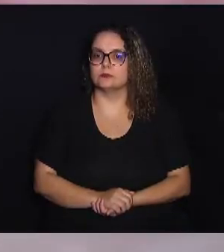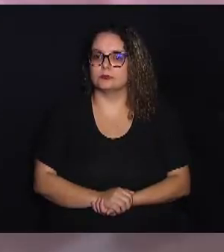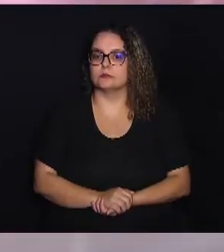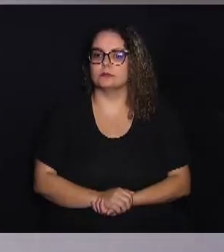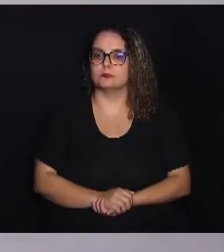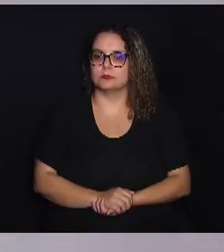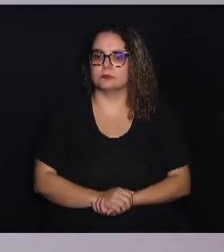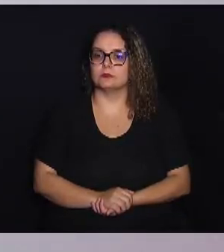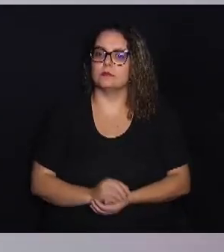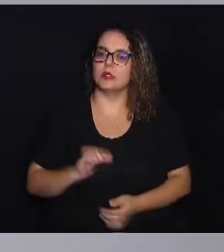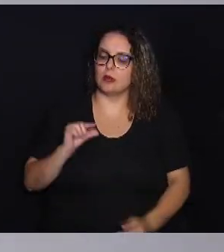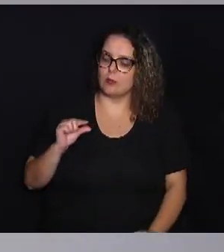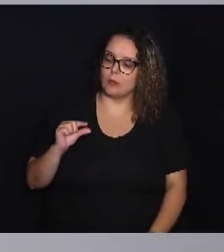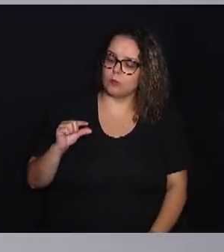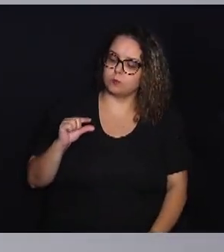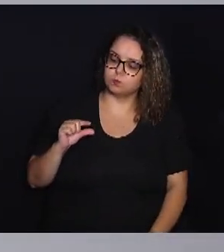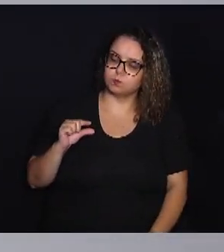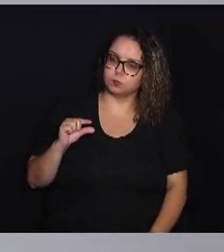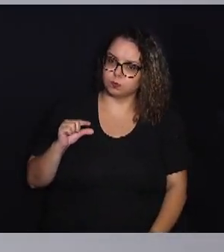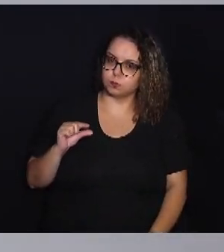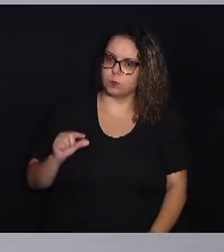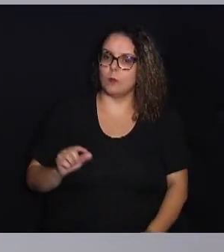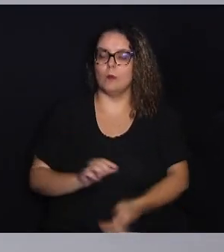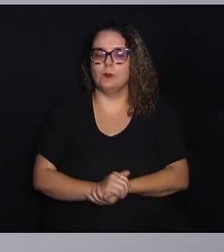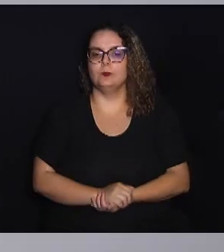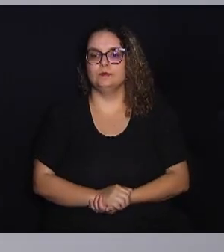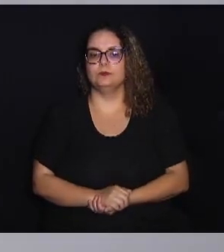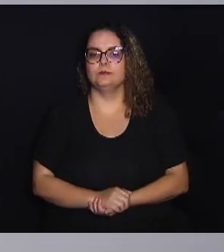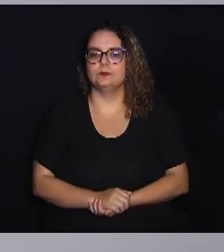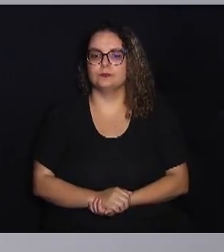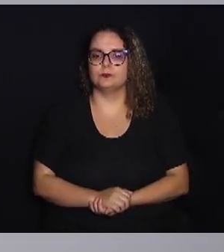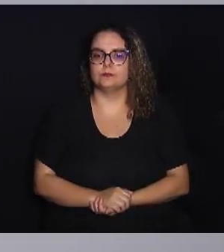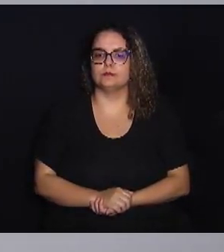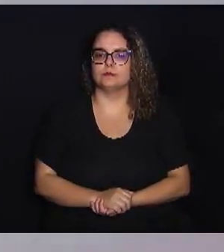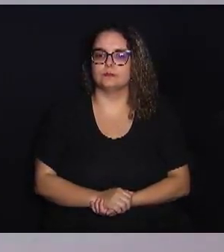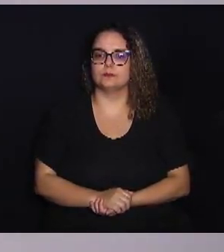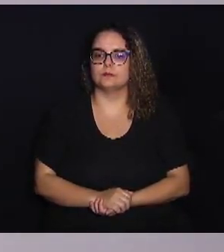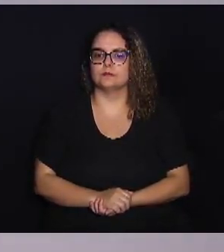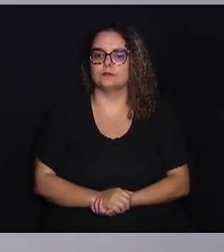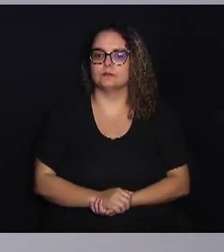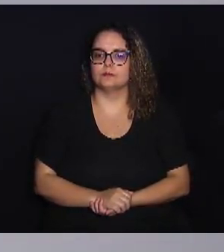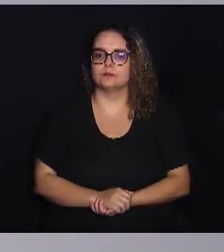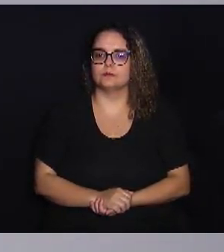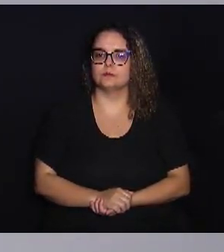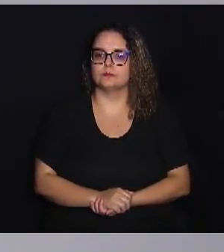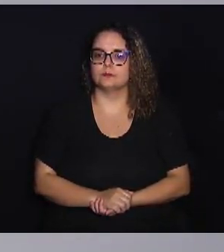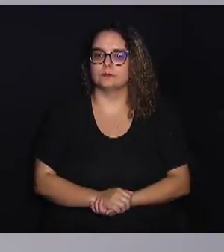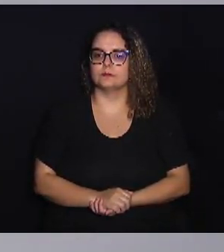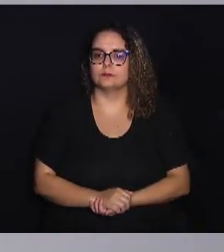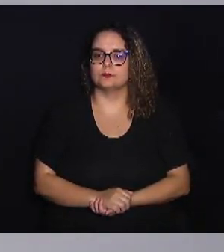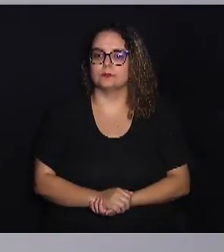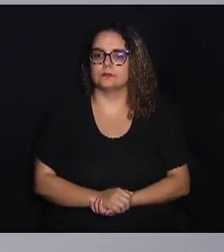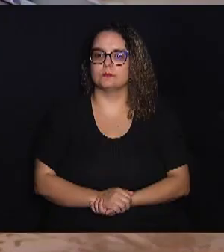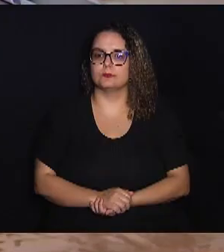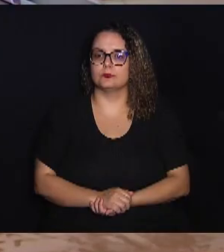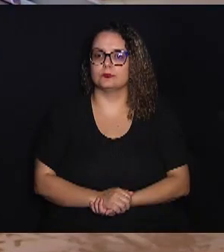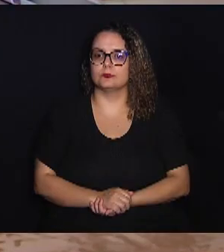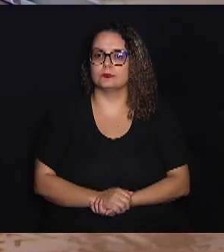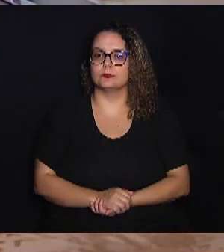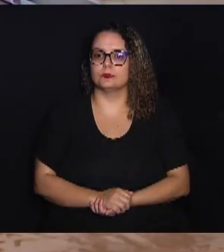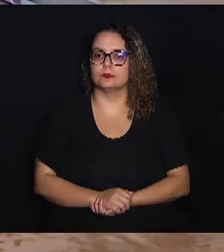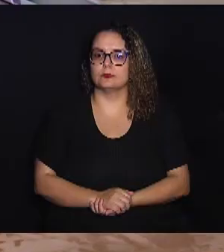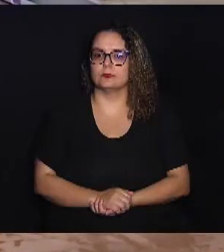Aqui ela tá bem bonita. Tá. E no caso desse colar, a peça ela é um pouquinho mais grossinha.